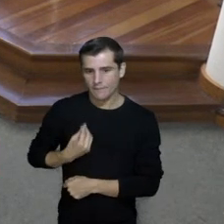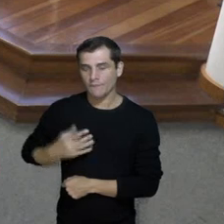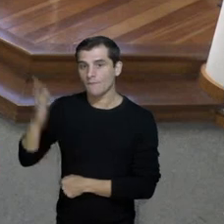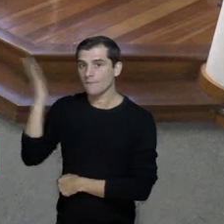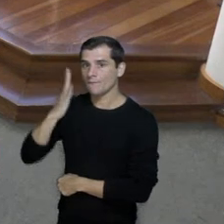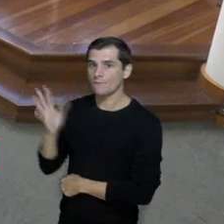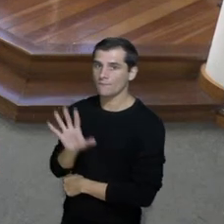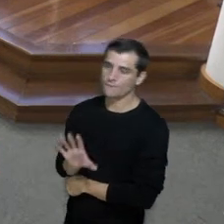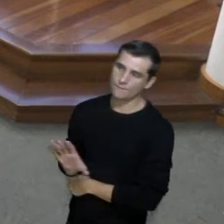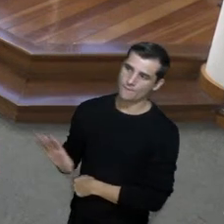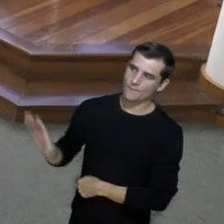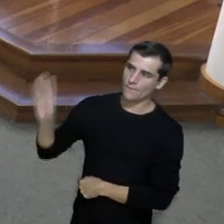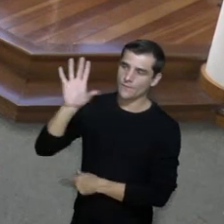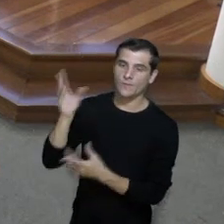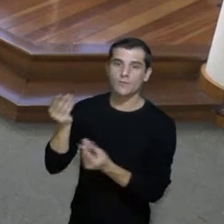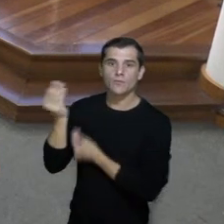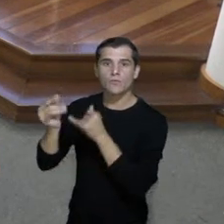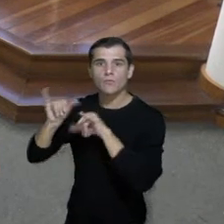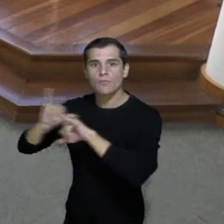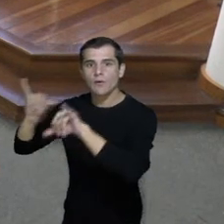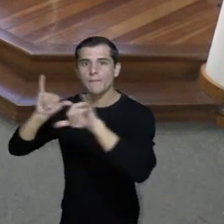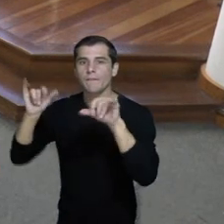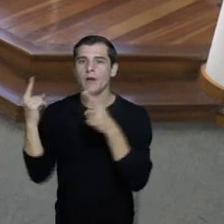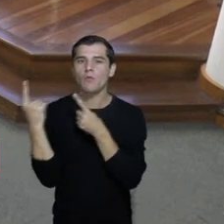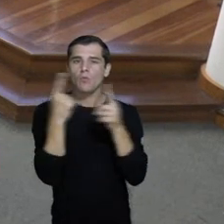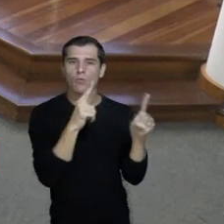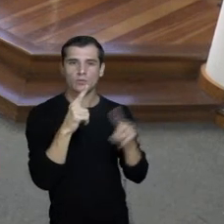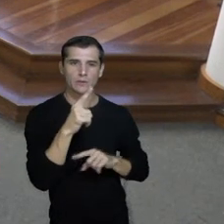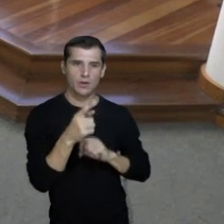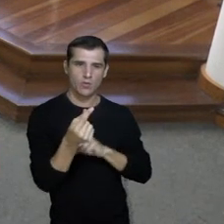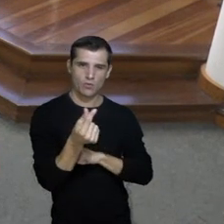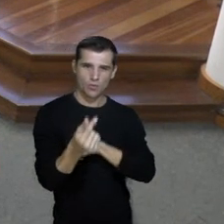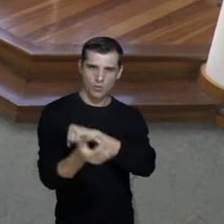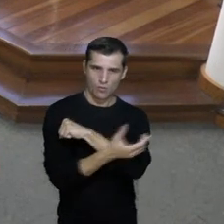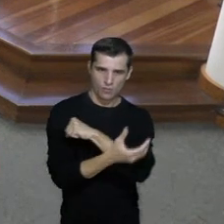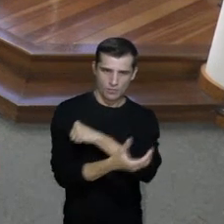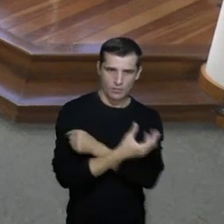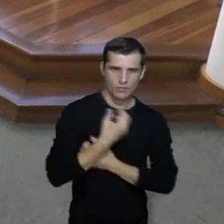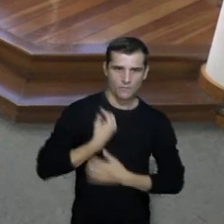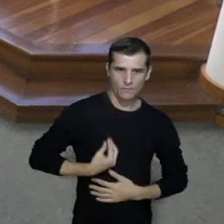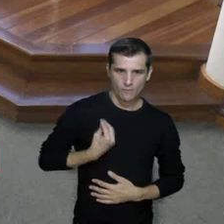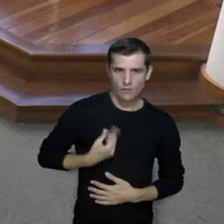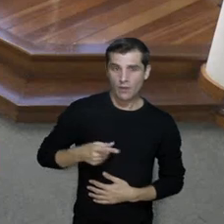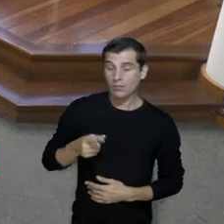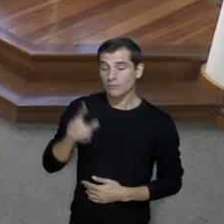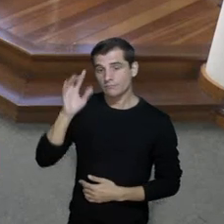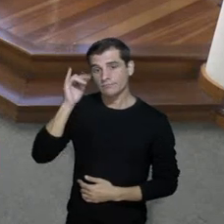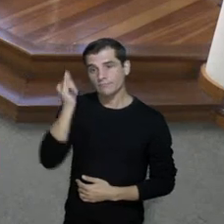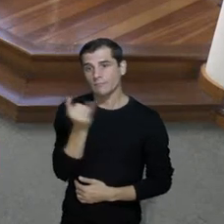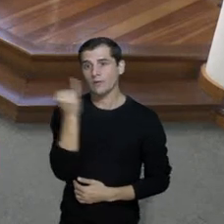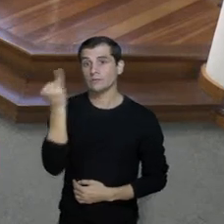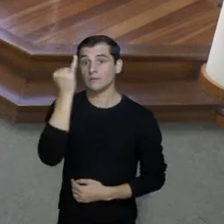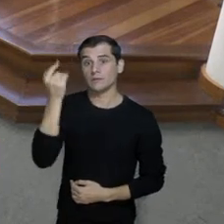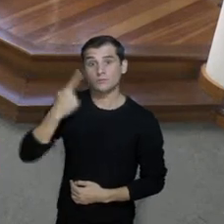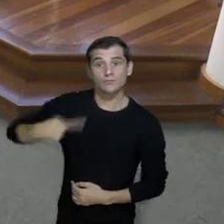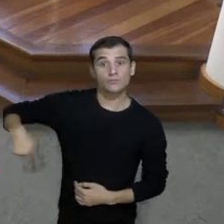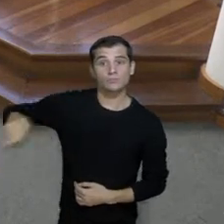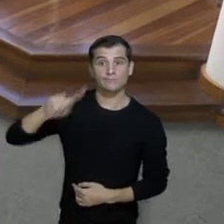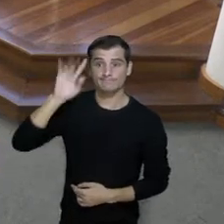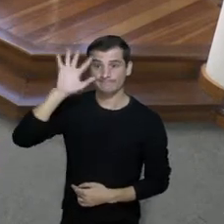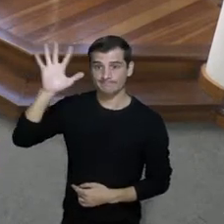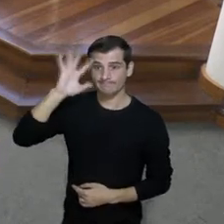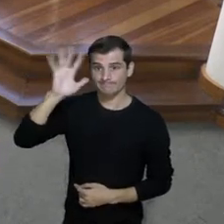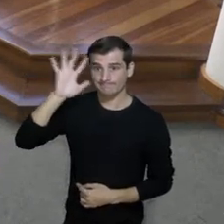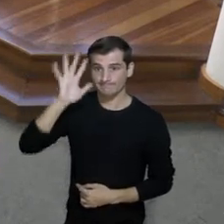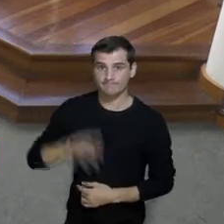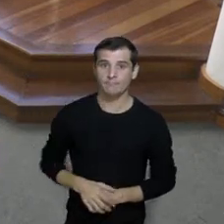do que nós temos a ver com a corrupção muito importante isso que todos reflitamos Obrigado vamos passar aqui deputada Marine